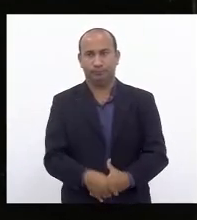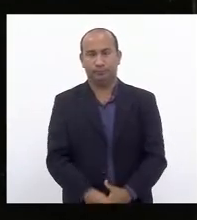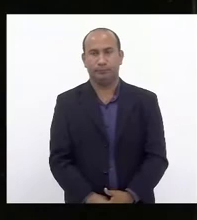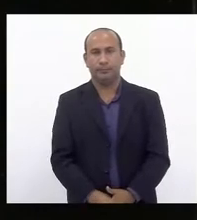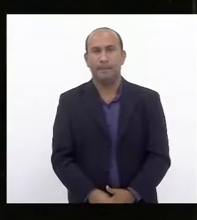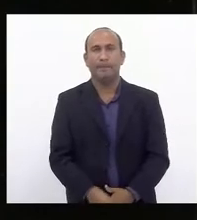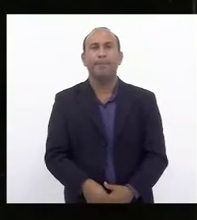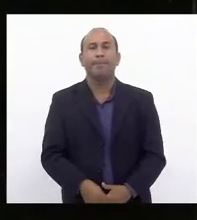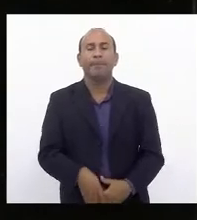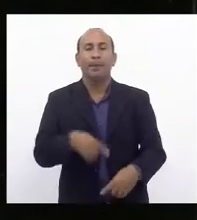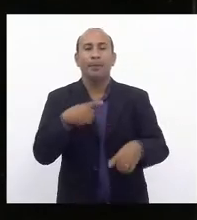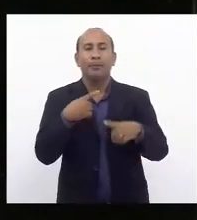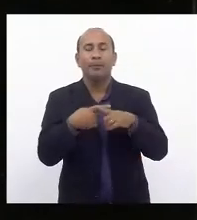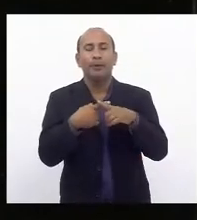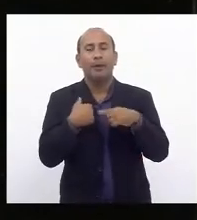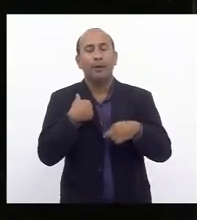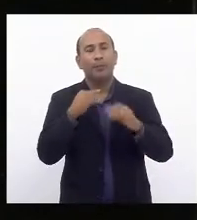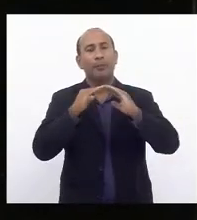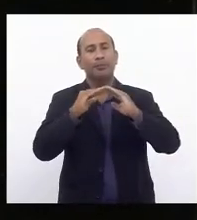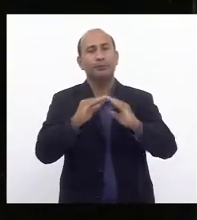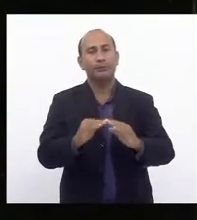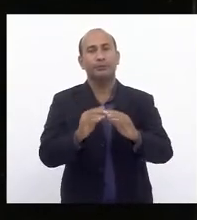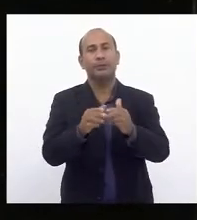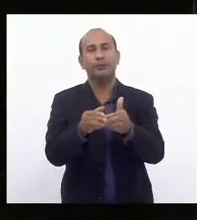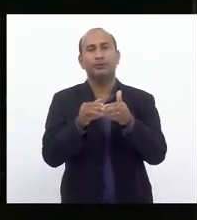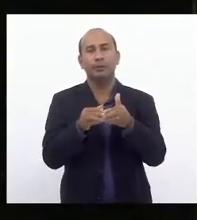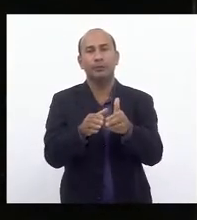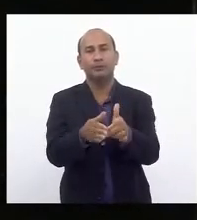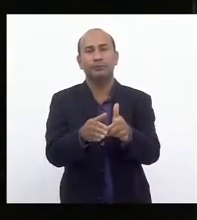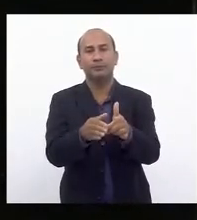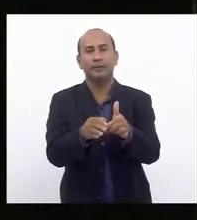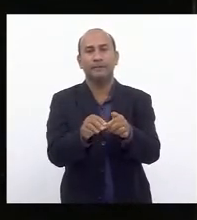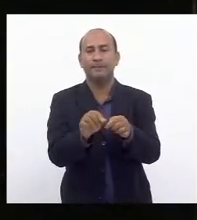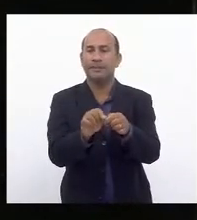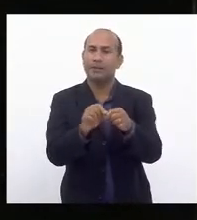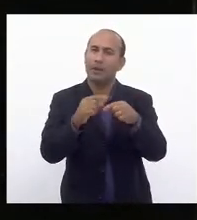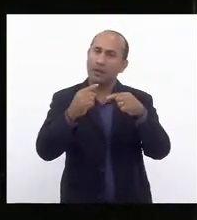Por que que eu pedi para fazer esse debate e essa discussão?